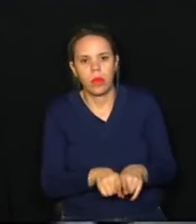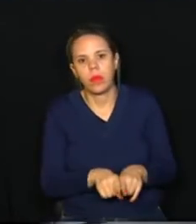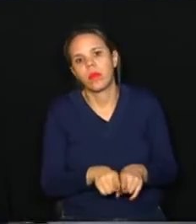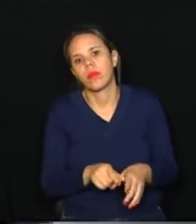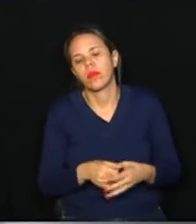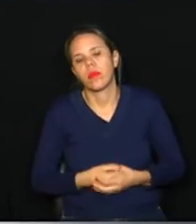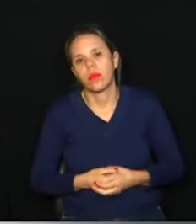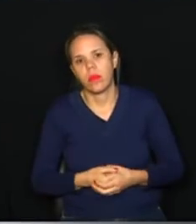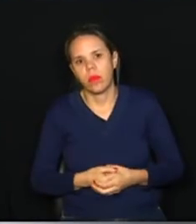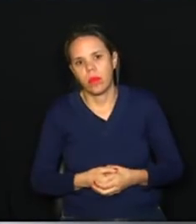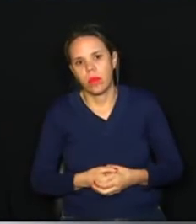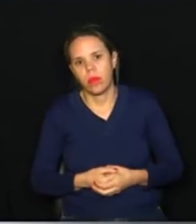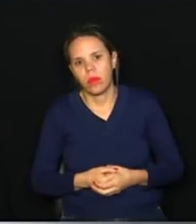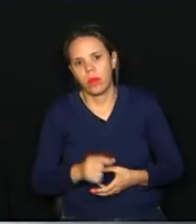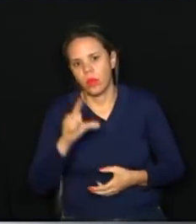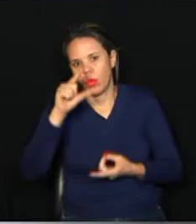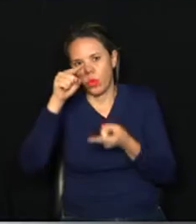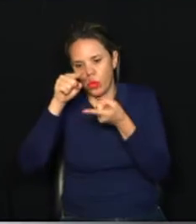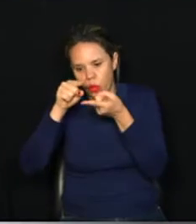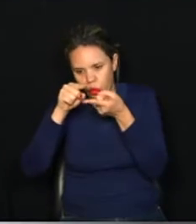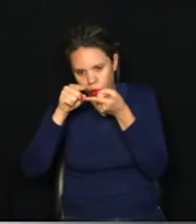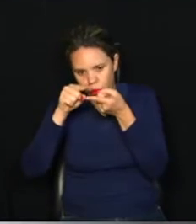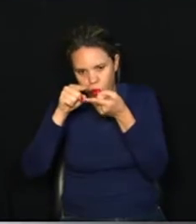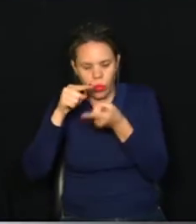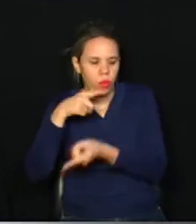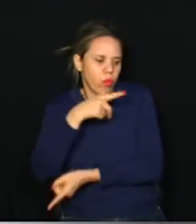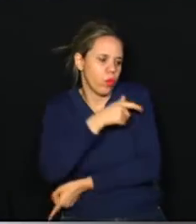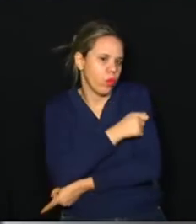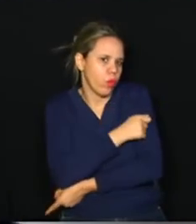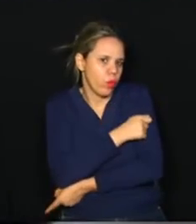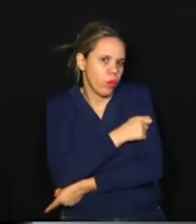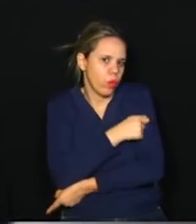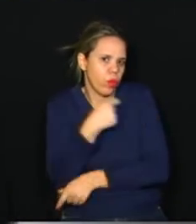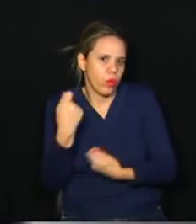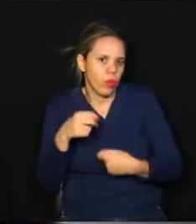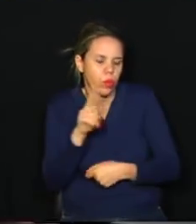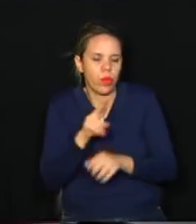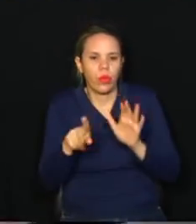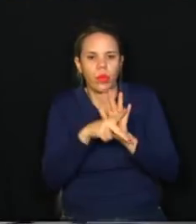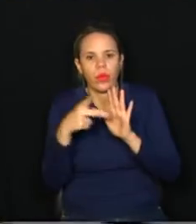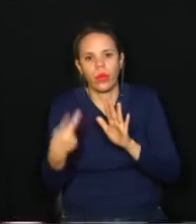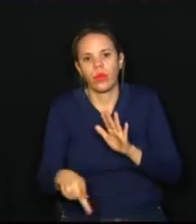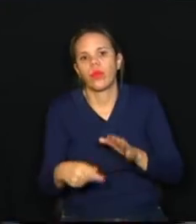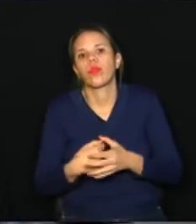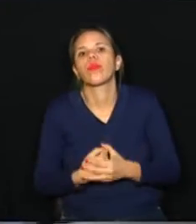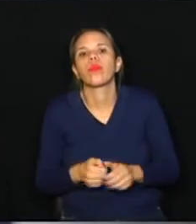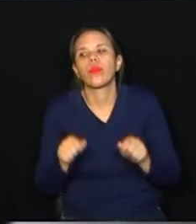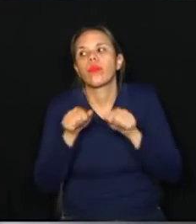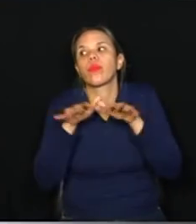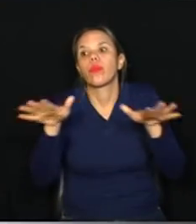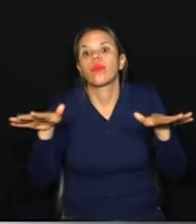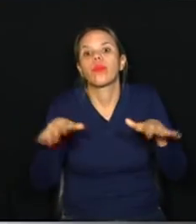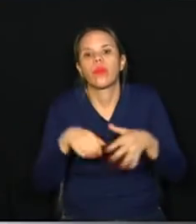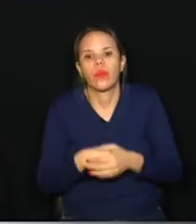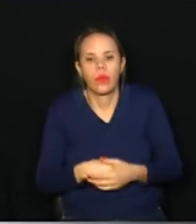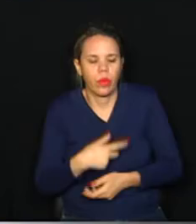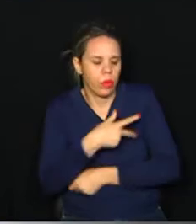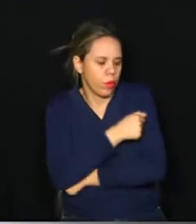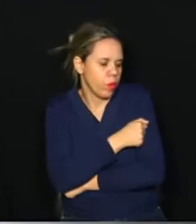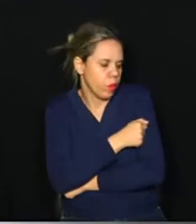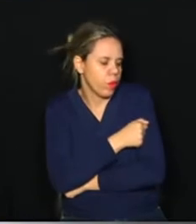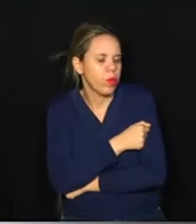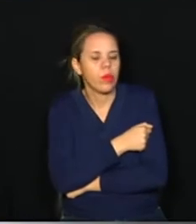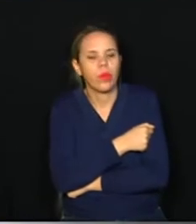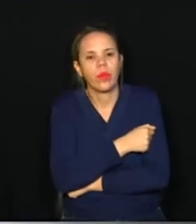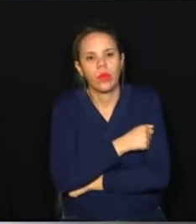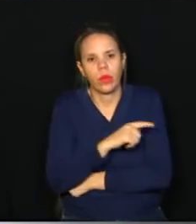também do frasco da vacina, da própria distribuição da vacina. A